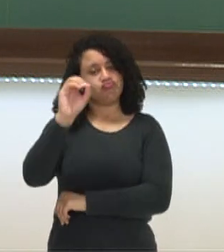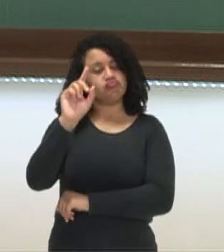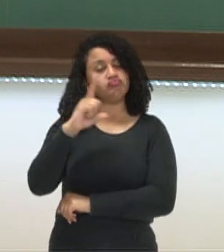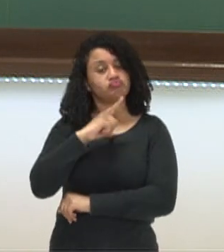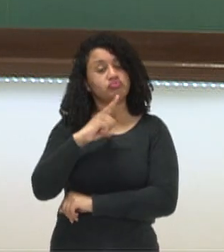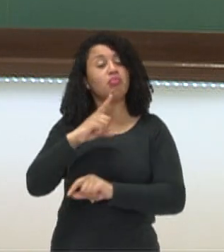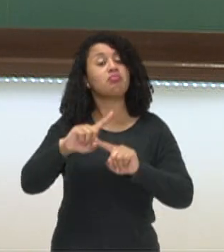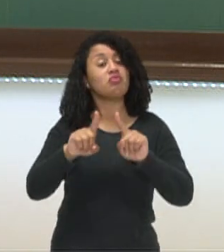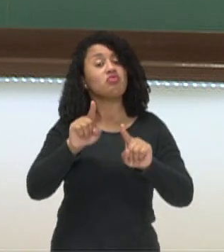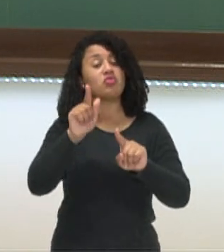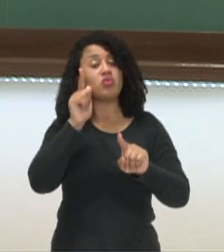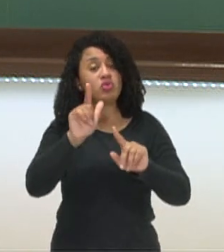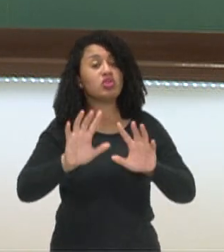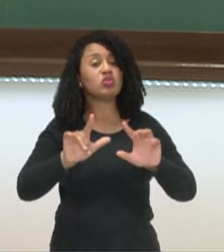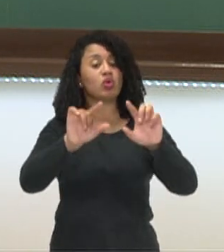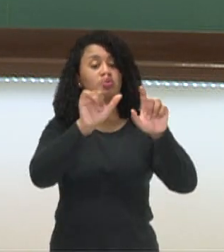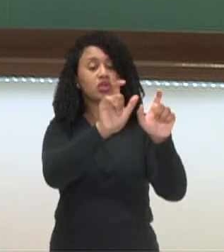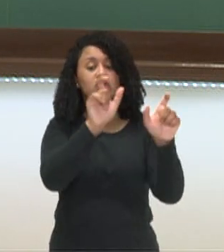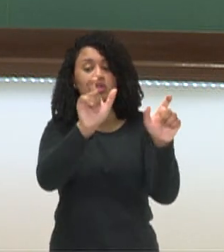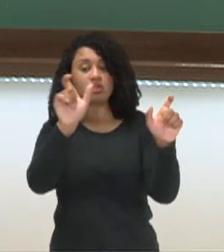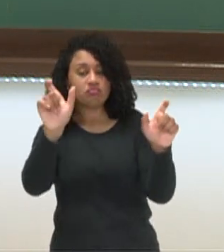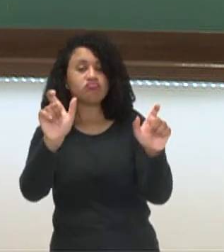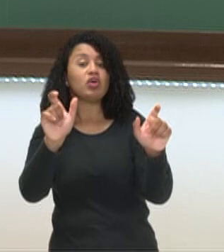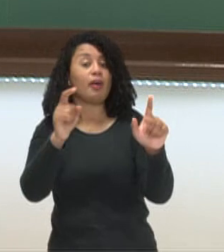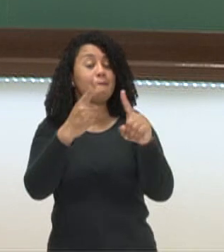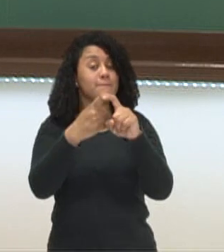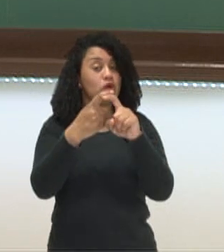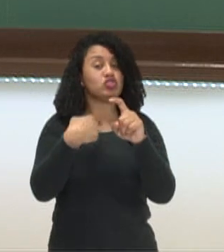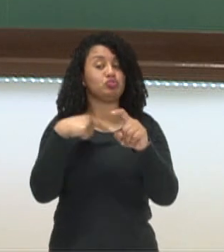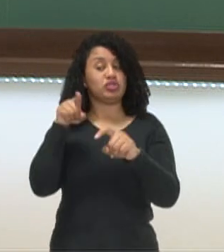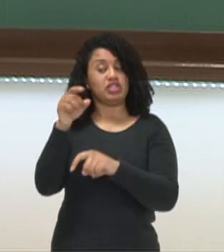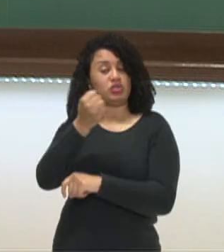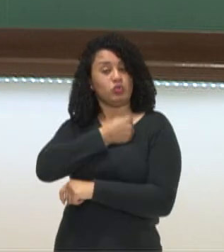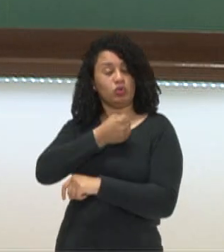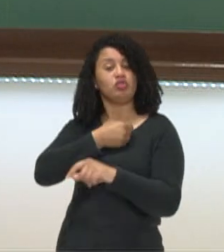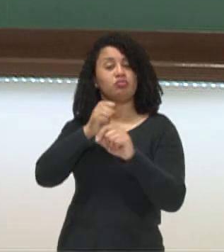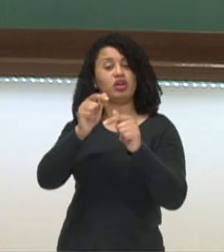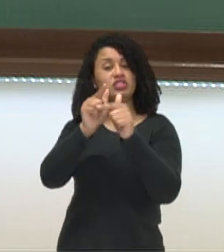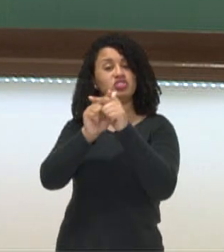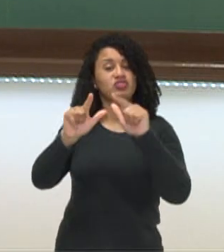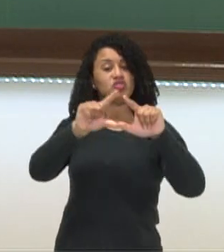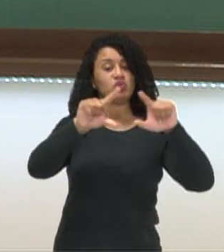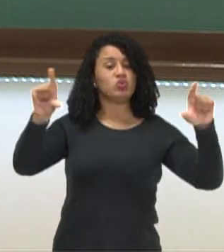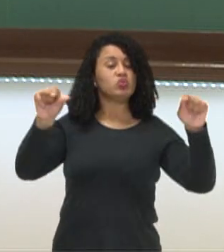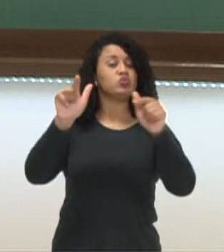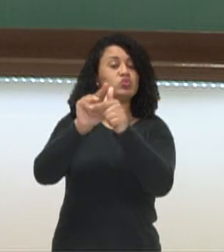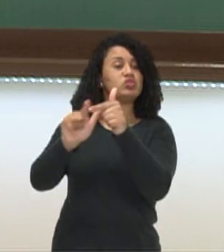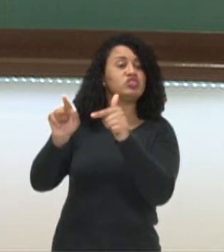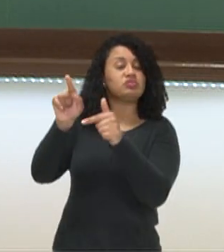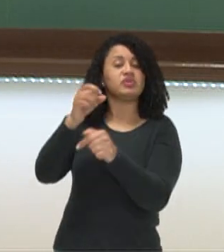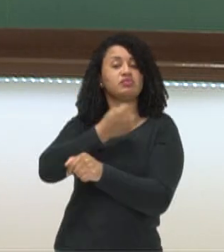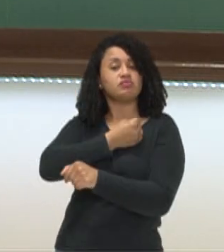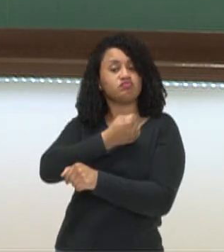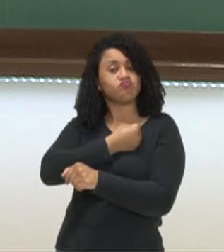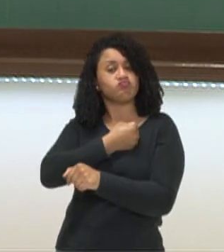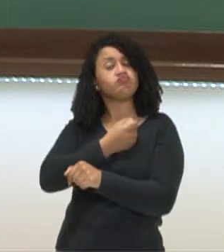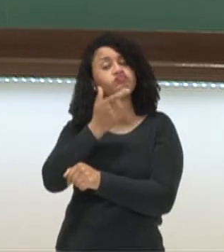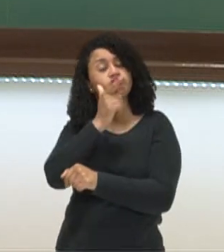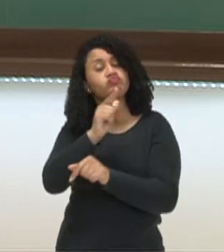você conseguir, se todos os coeficientes, por exemplo, forem múltiplos de um número, você pode dividir a equação inteira por aquele número